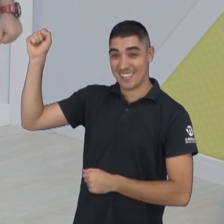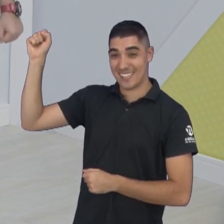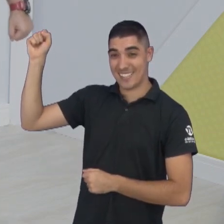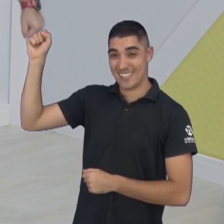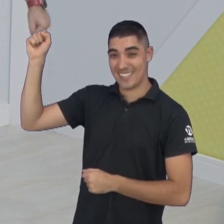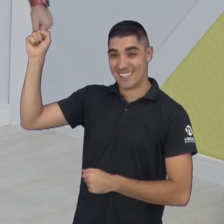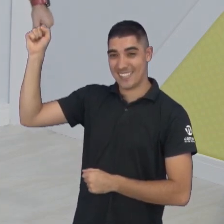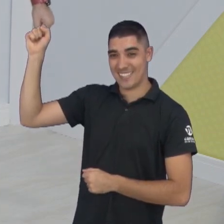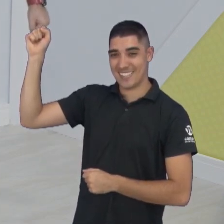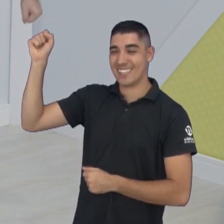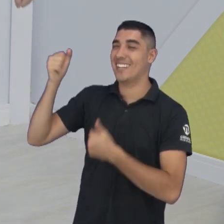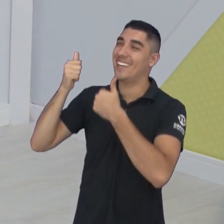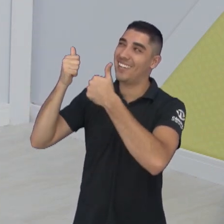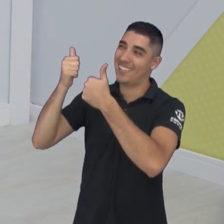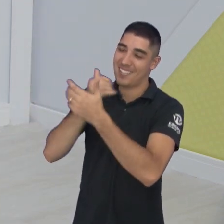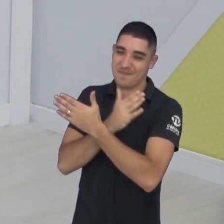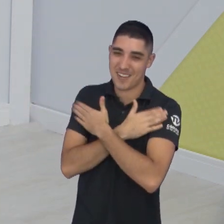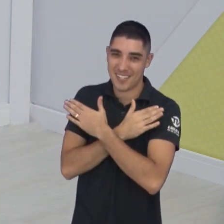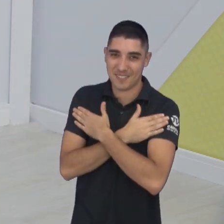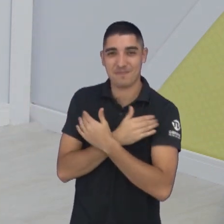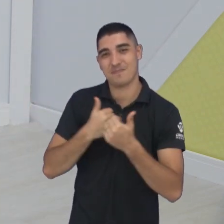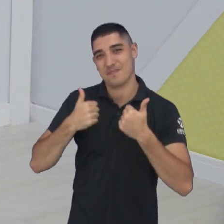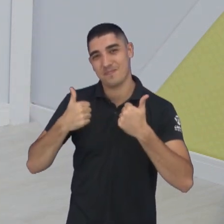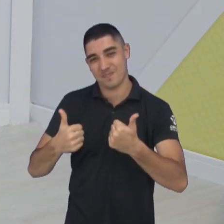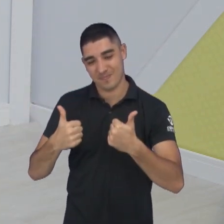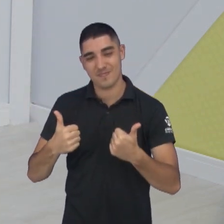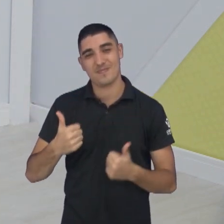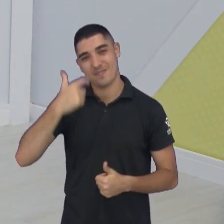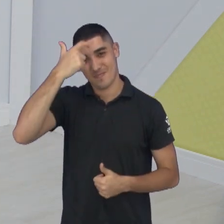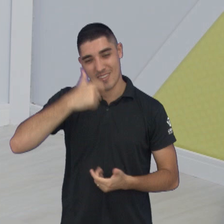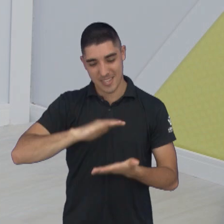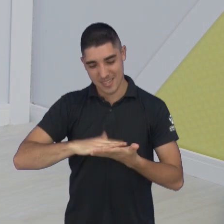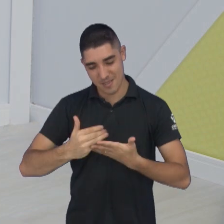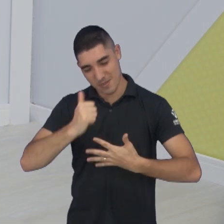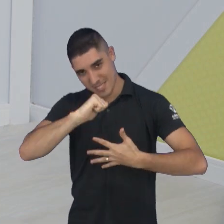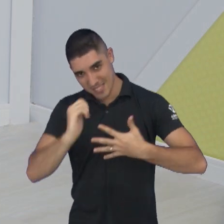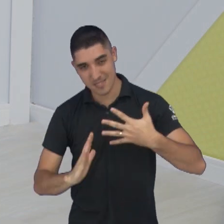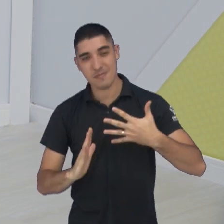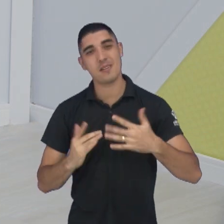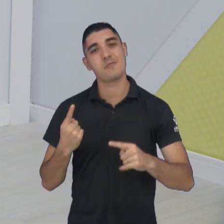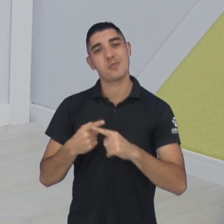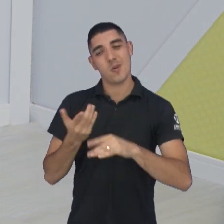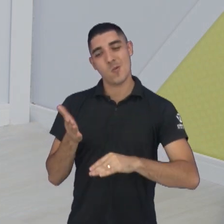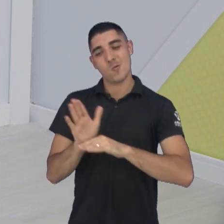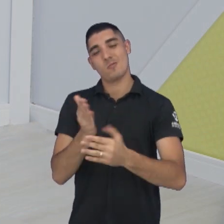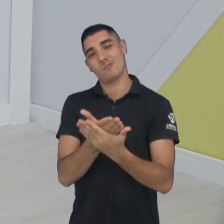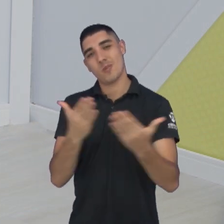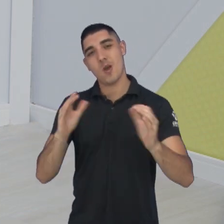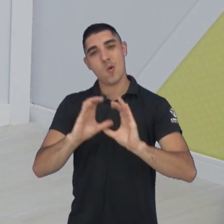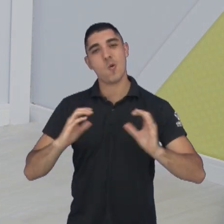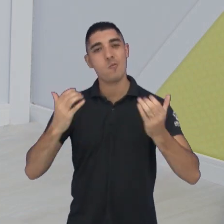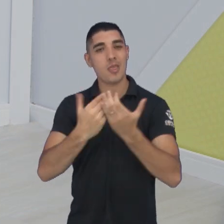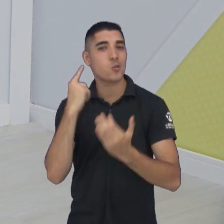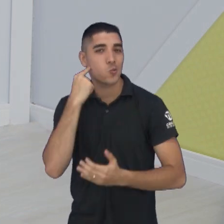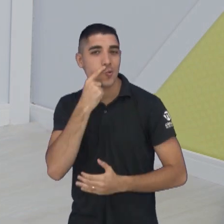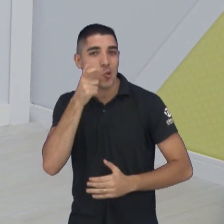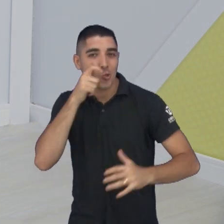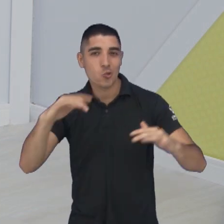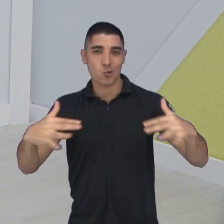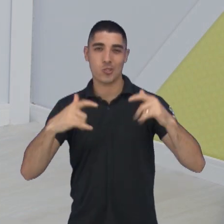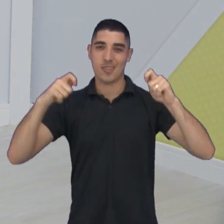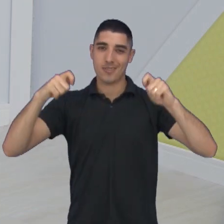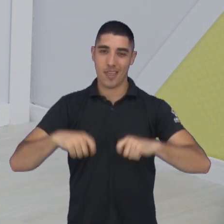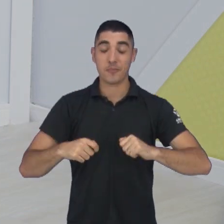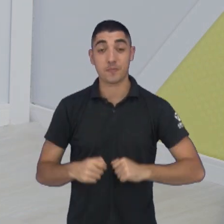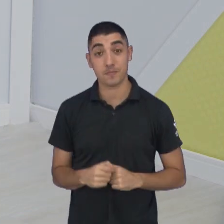Opa, cadê? Aê, agora sim. Luizão, grande abraço, Luizão, sempre trazendo informação para a comunidade surda que acompanha o Hora do Esporte. Nós vamos chegando ao final